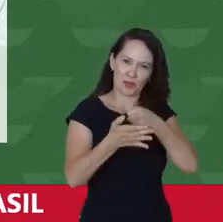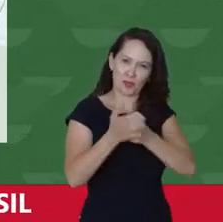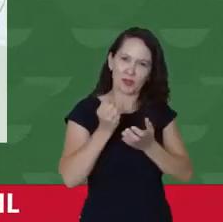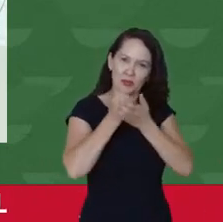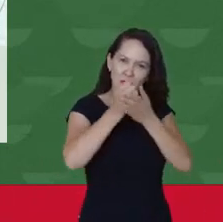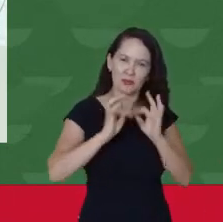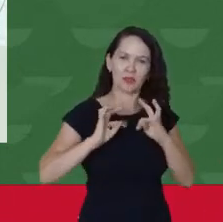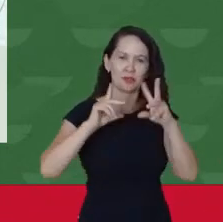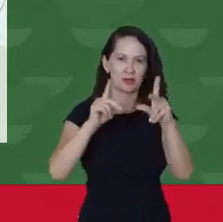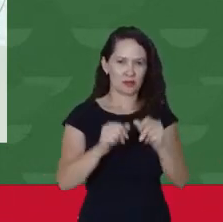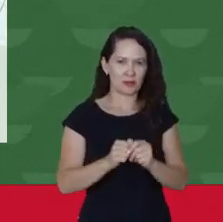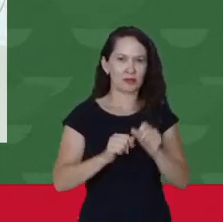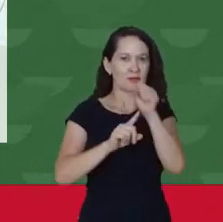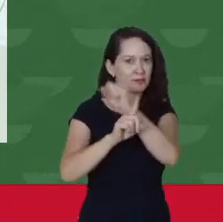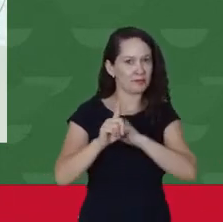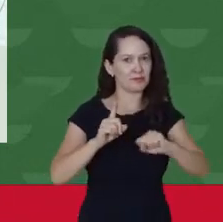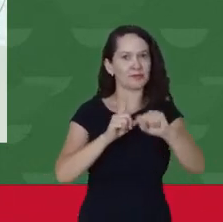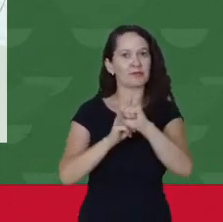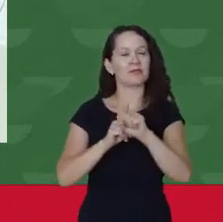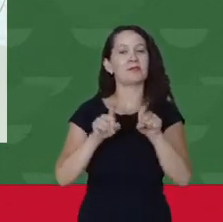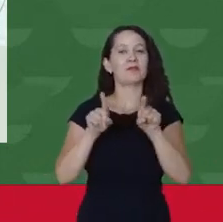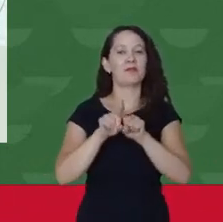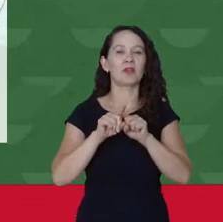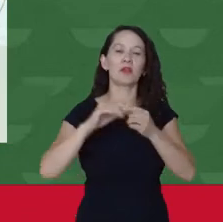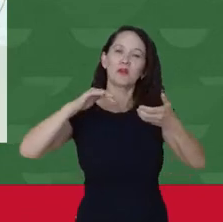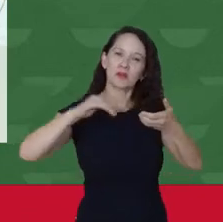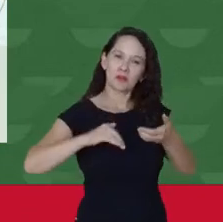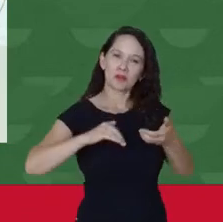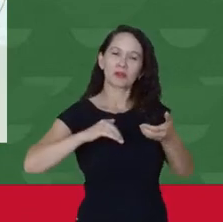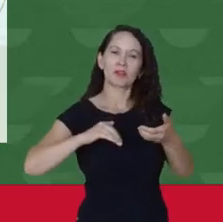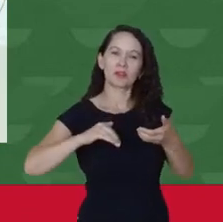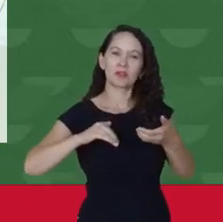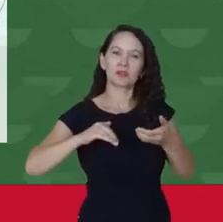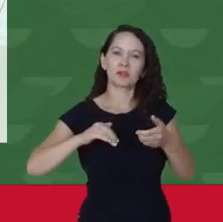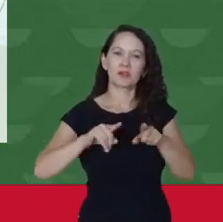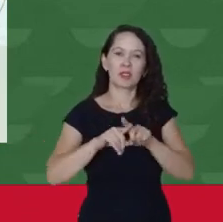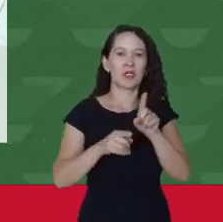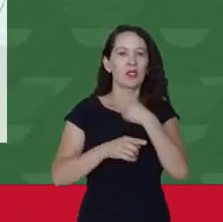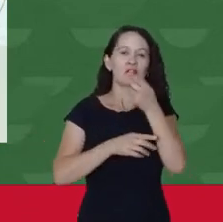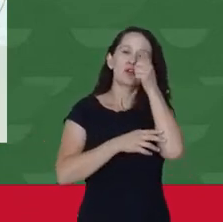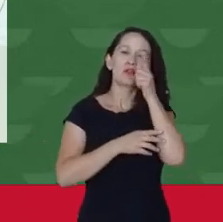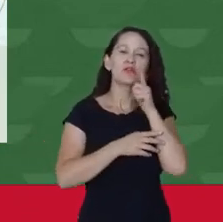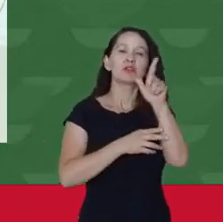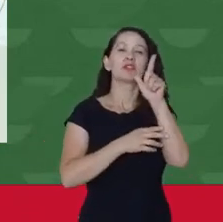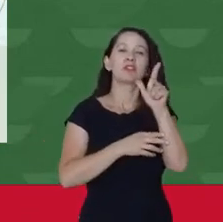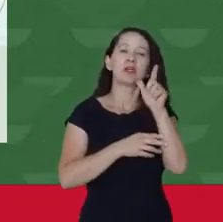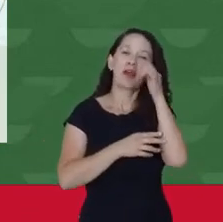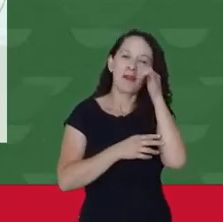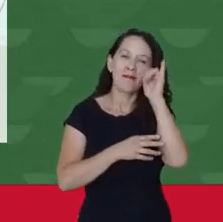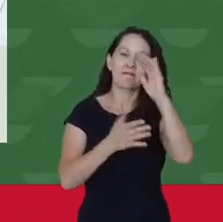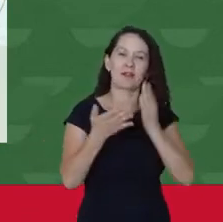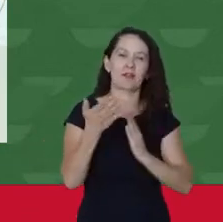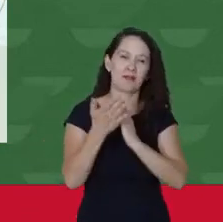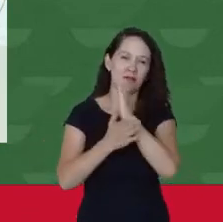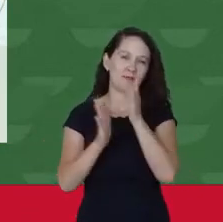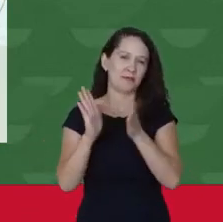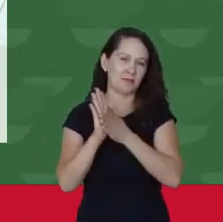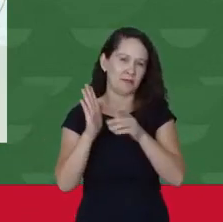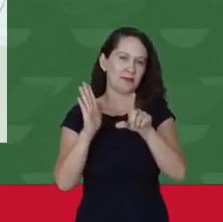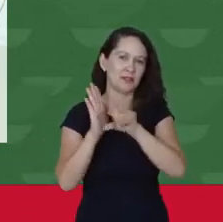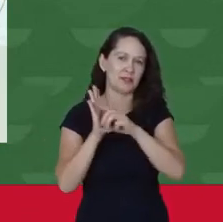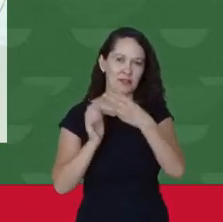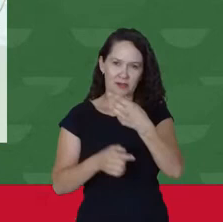apoio de todos, da sociedade, do parlamento, a gente consiga fazer frente a essa